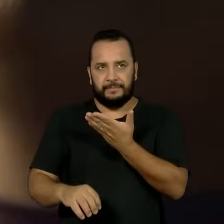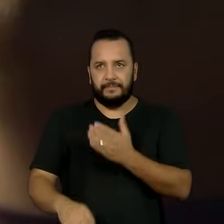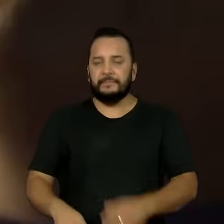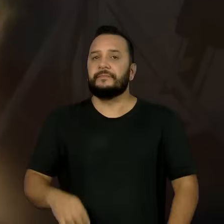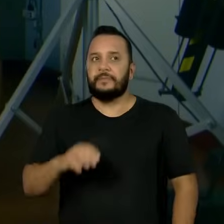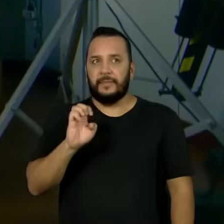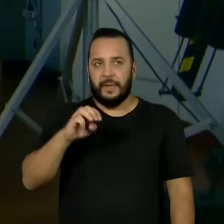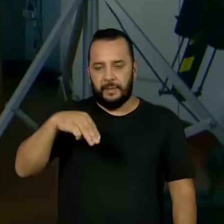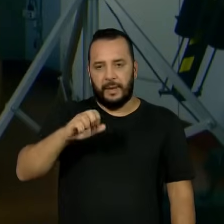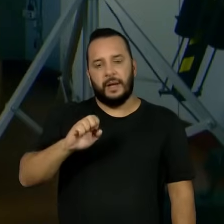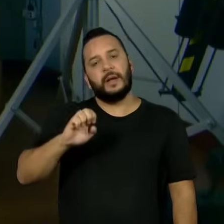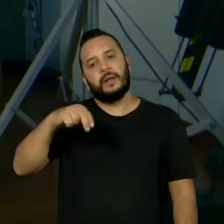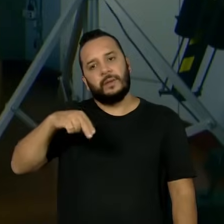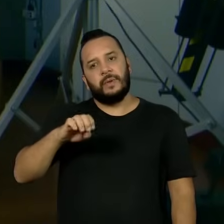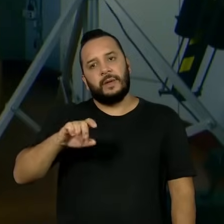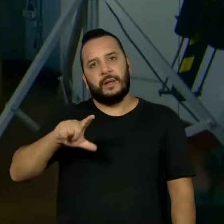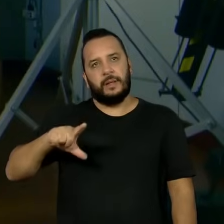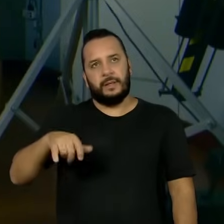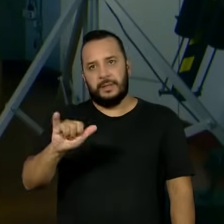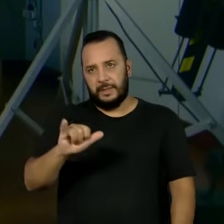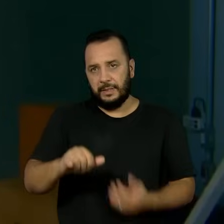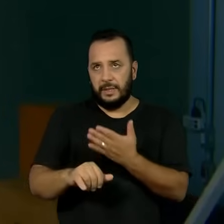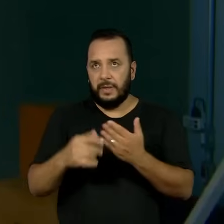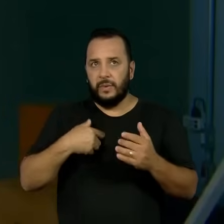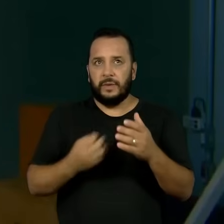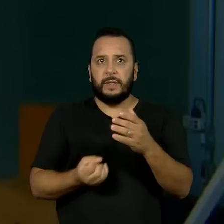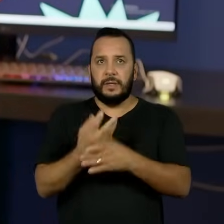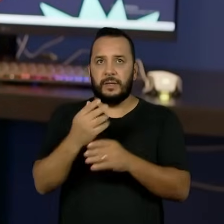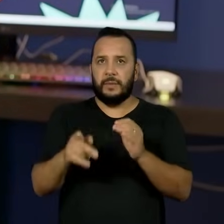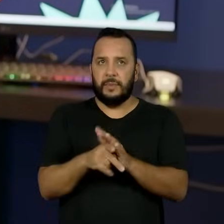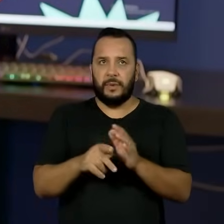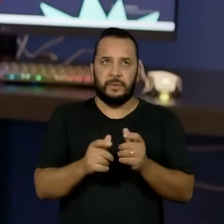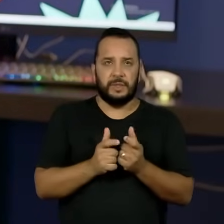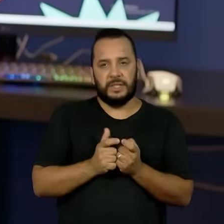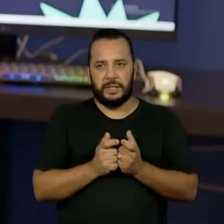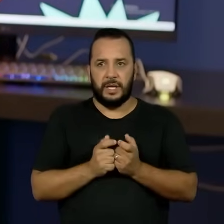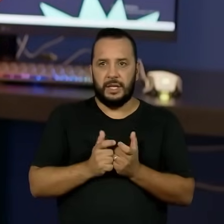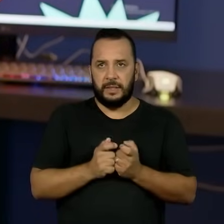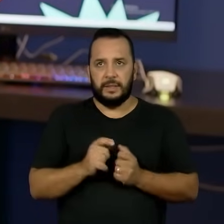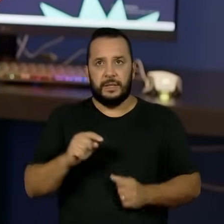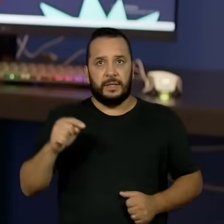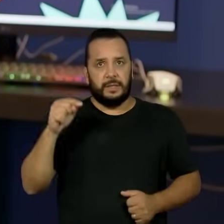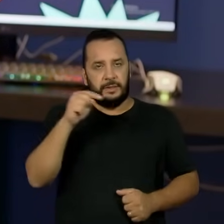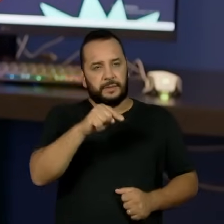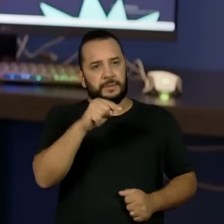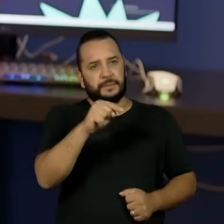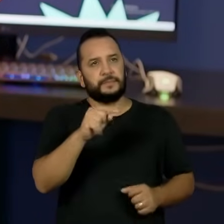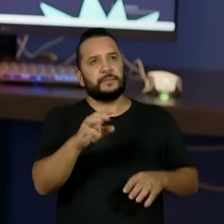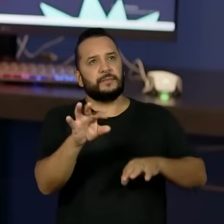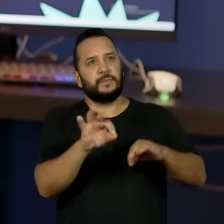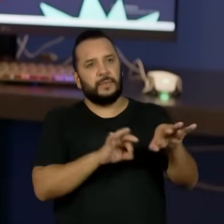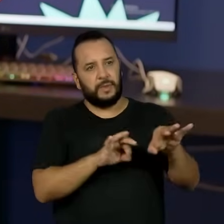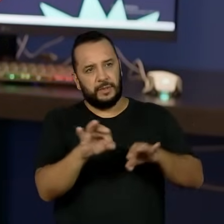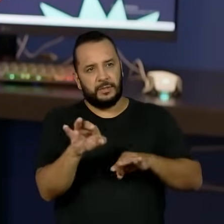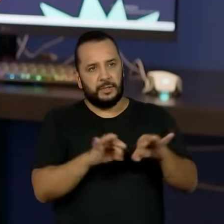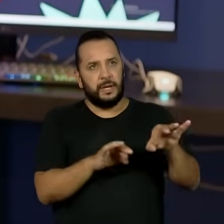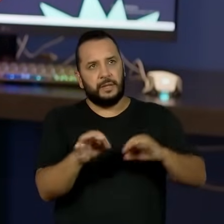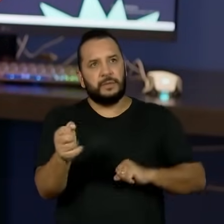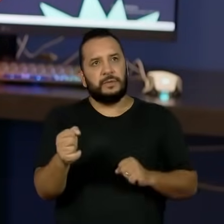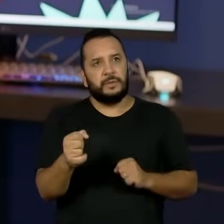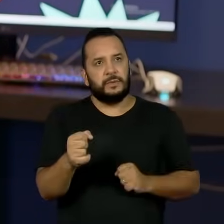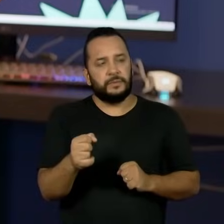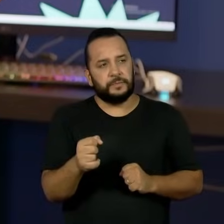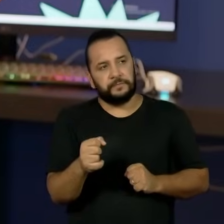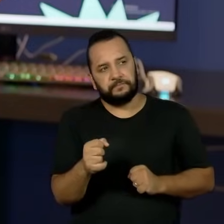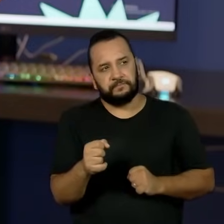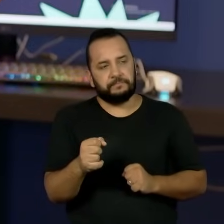Meu nome é Emanuele, vulgo Afronauta, e eu sou desenvolvedora de games. Esse projeto, que